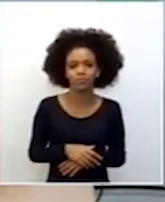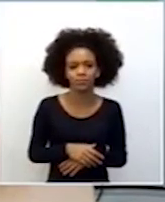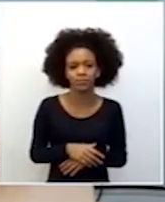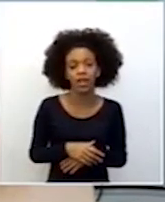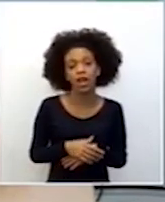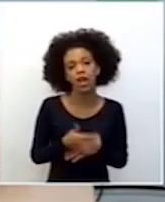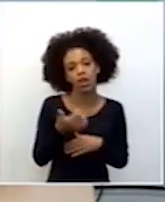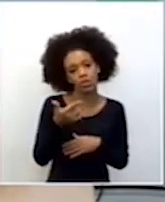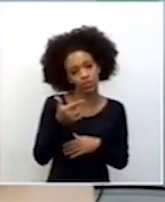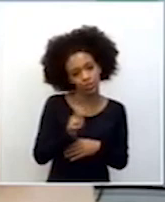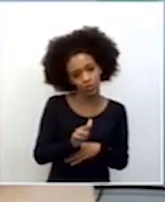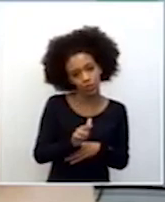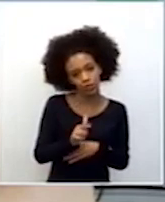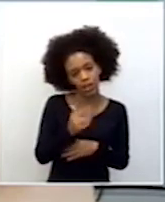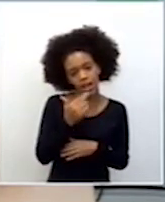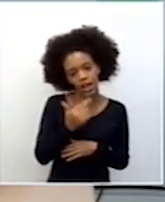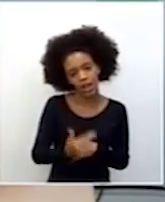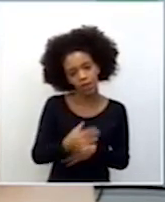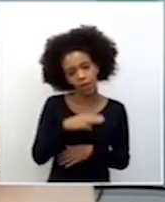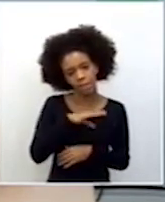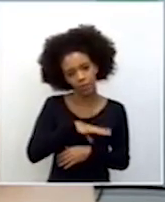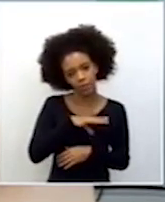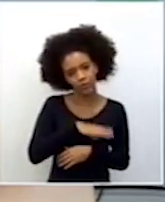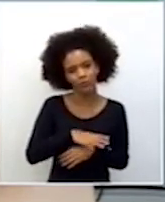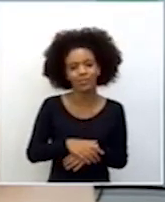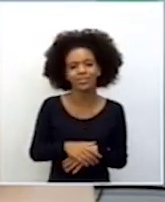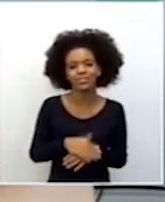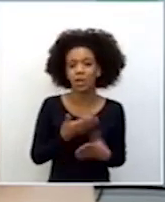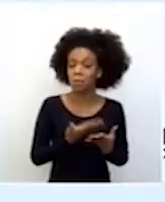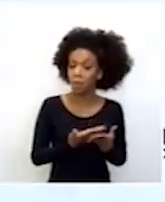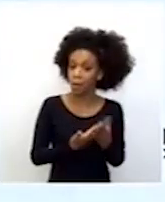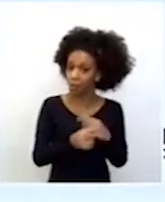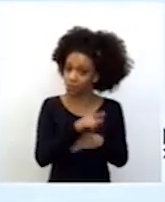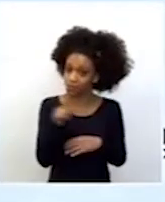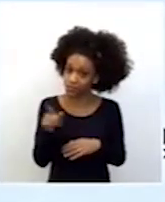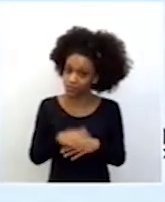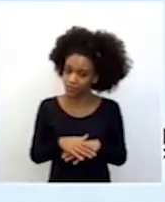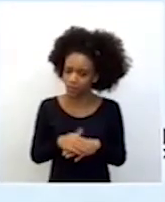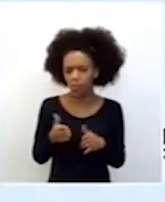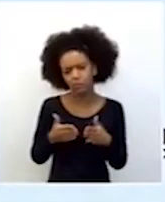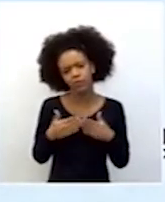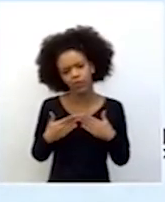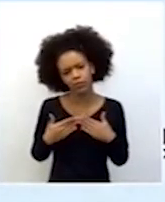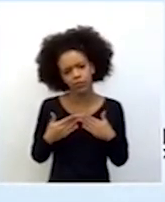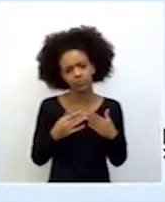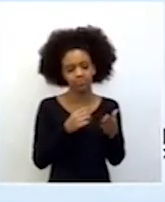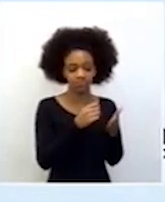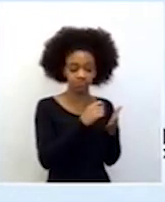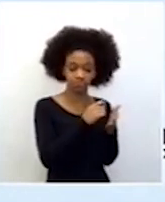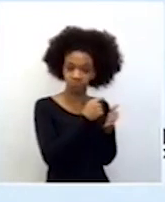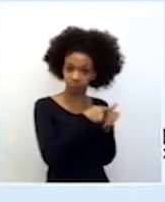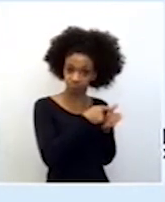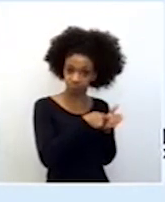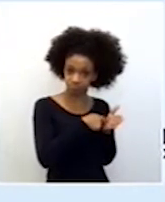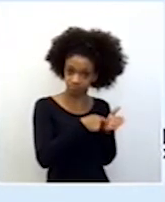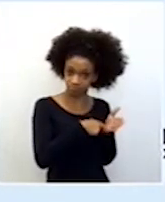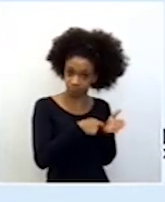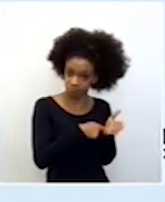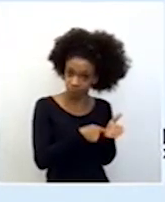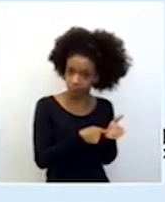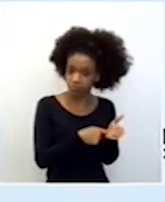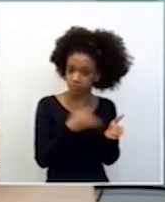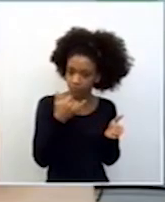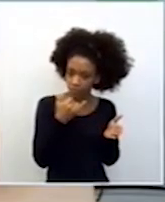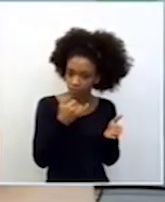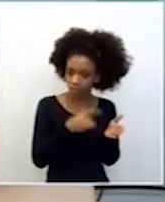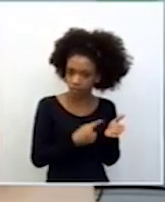uma aula de língua portuguesa. Mais uma aula de língua portuguesa para você. Por favor, pegue seu caderno, anote o nome